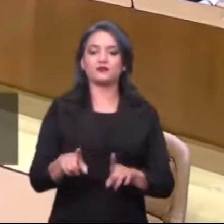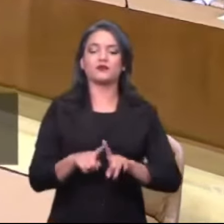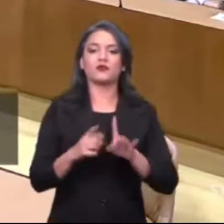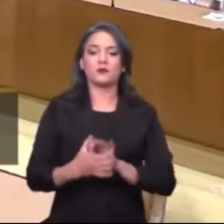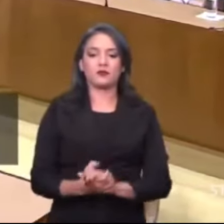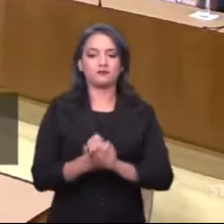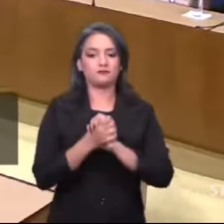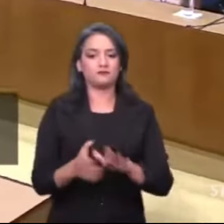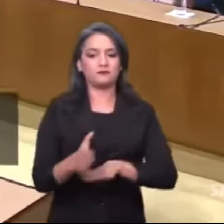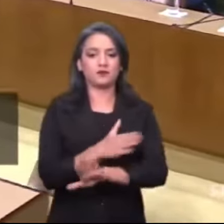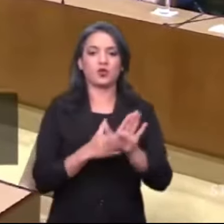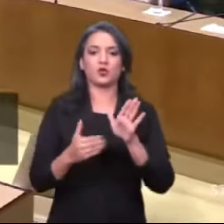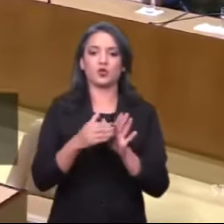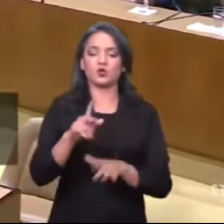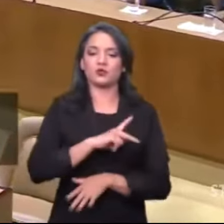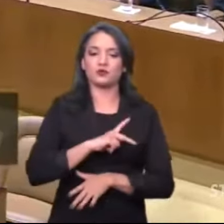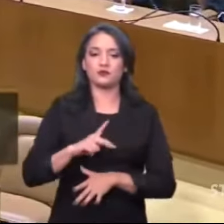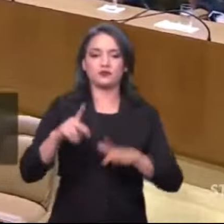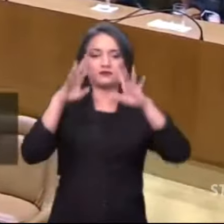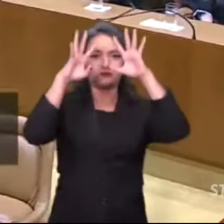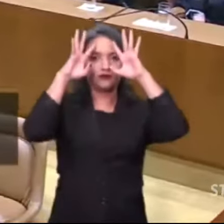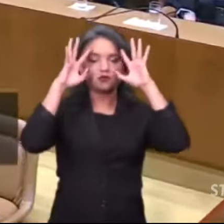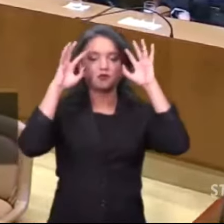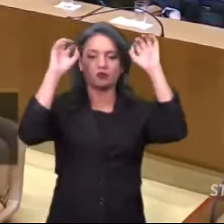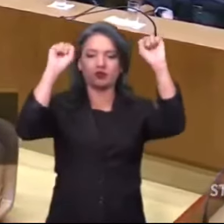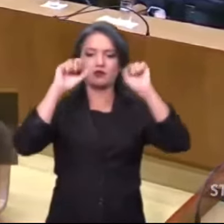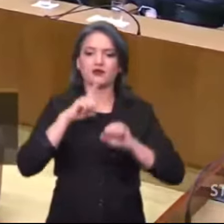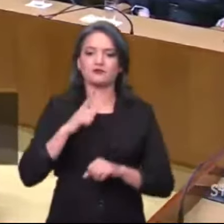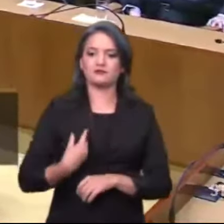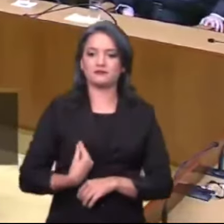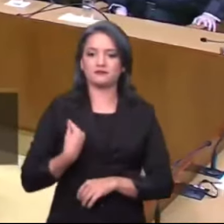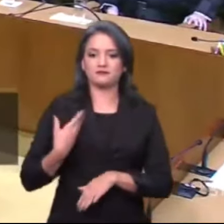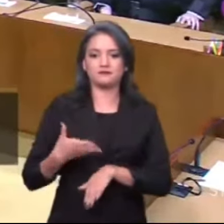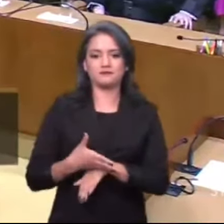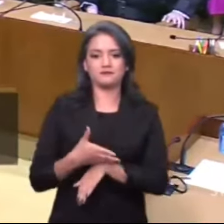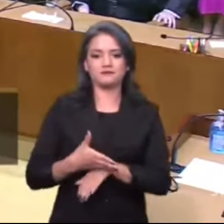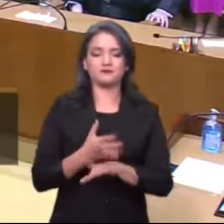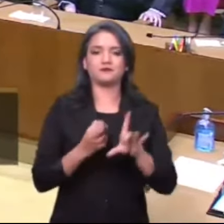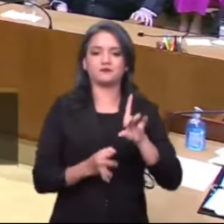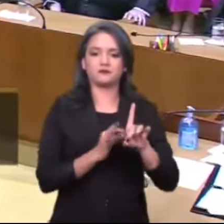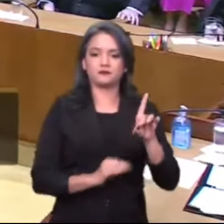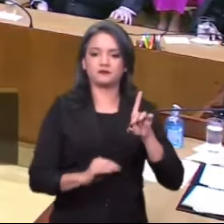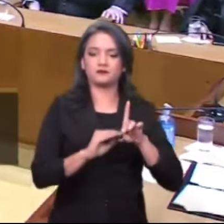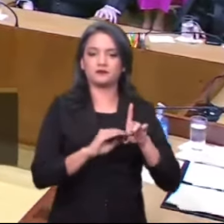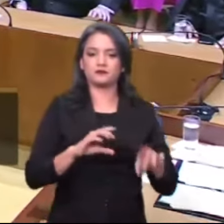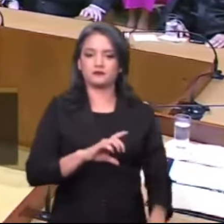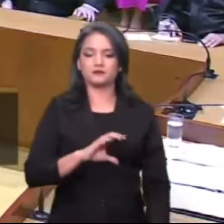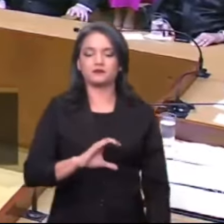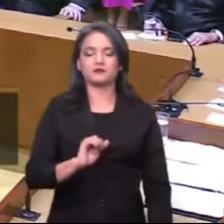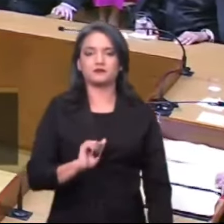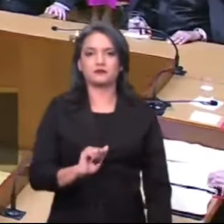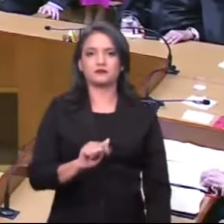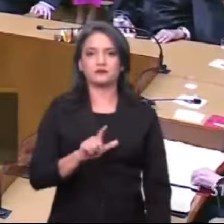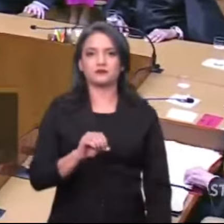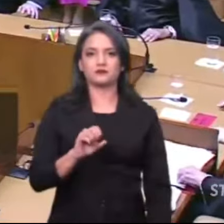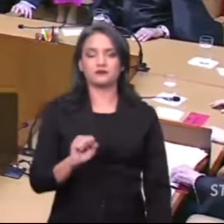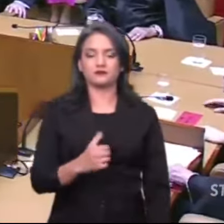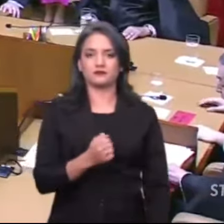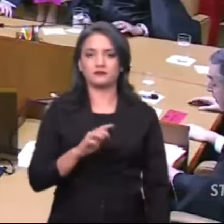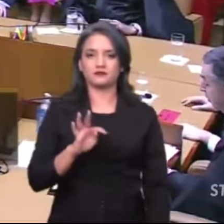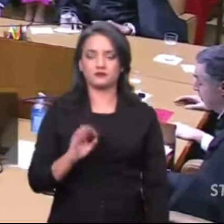todos os presidentes de tribunais aqui presentes, os desembargadores Carlos Alberto França,